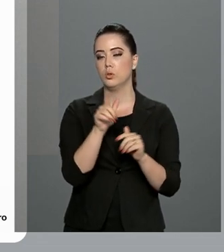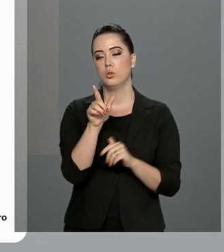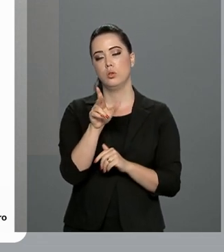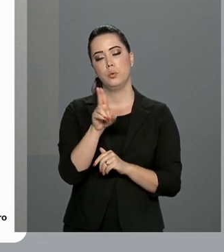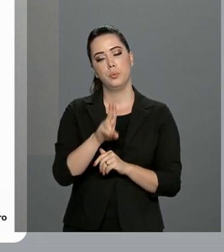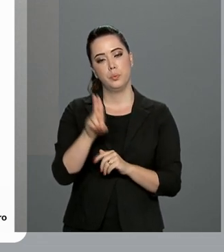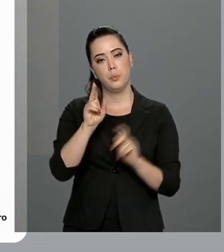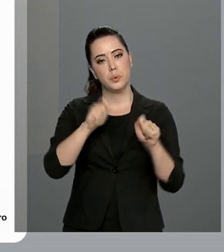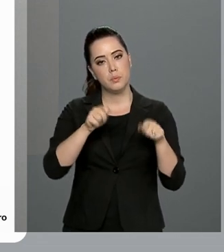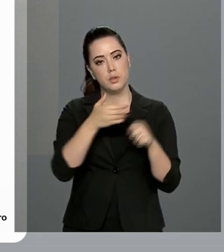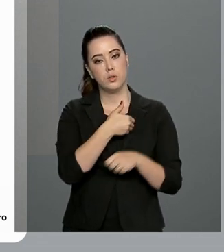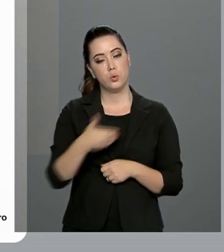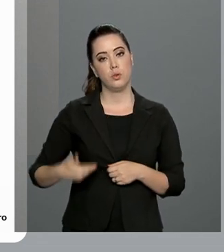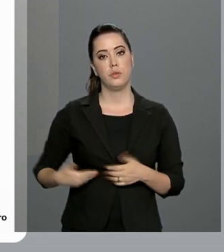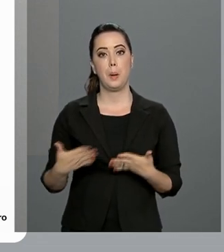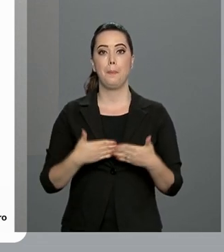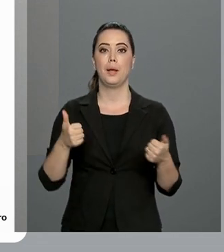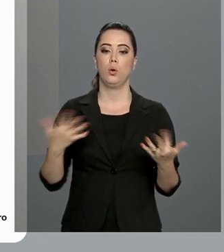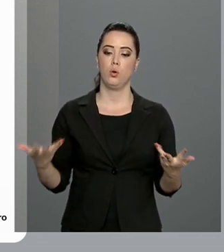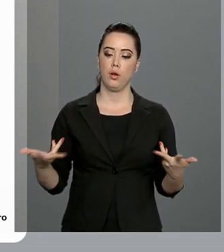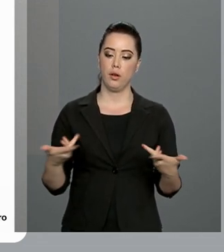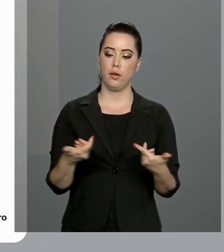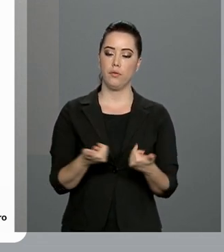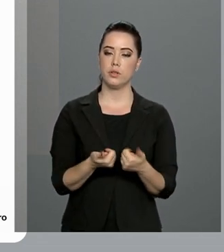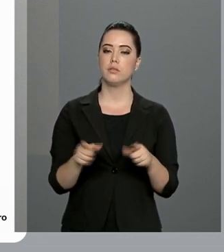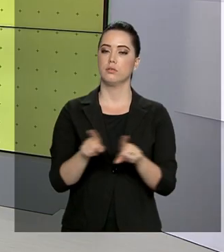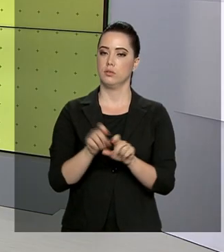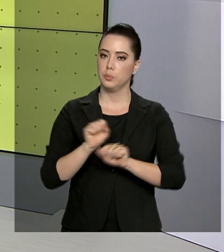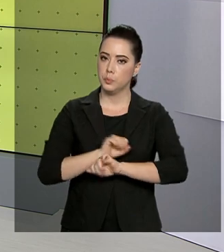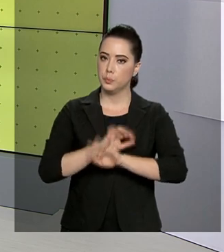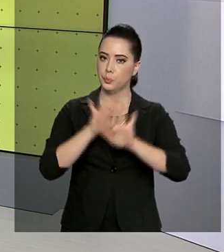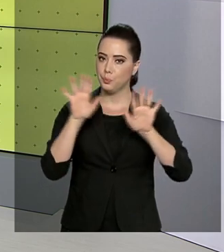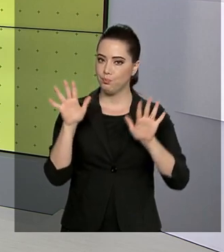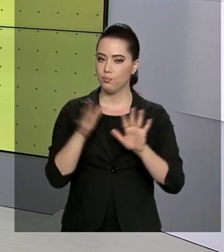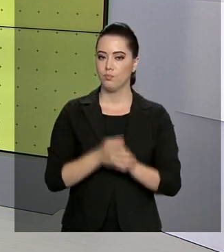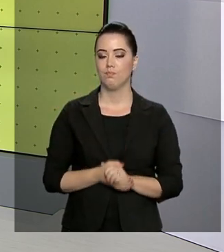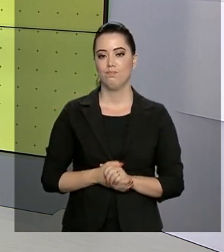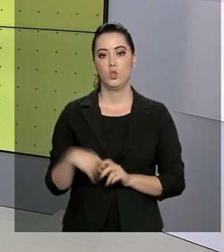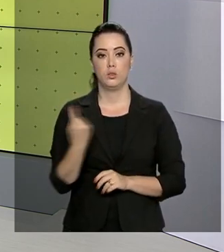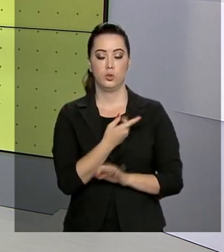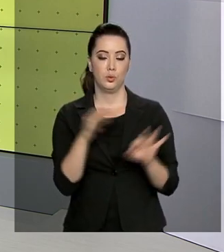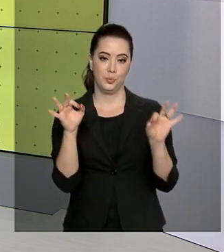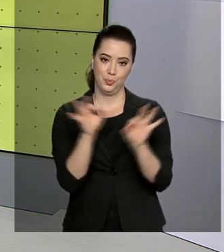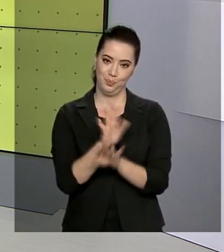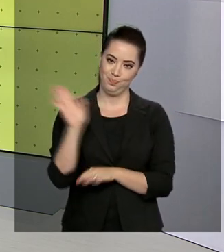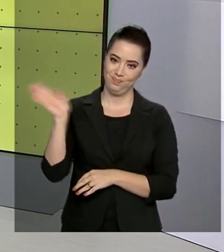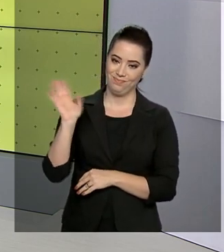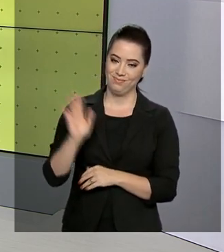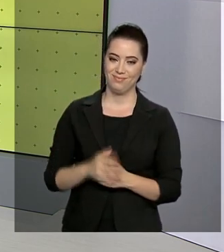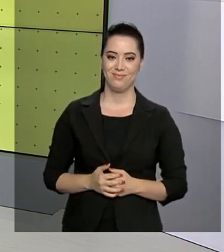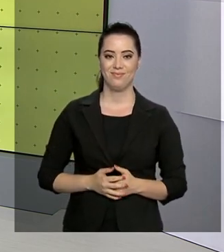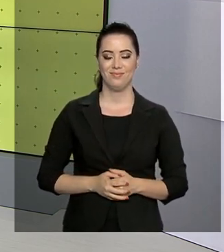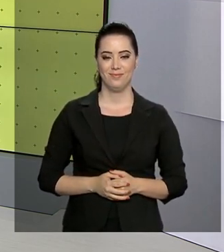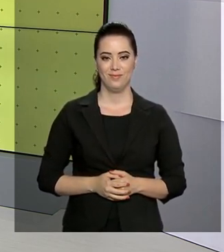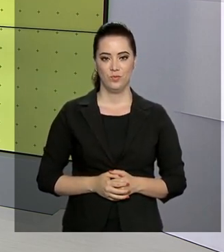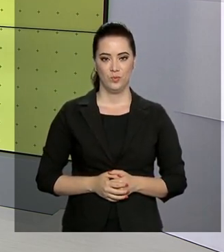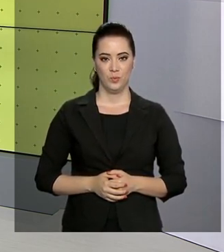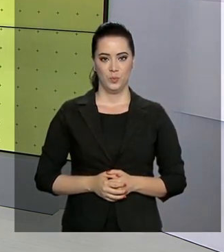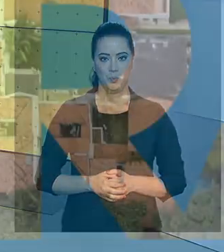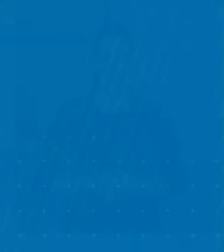busca a eficiência e a transparência do setor. A gente fica por aqui. Até a próxima edição.